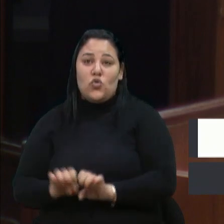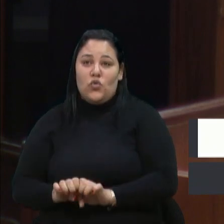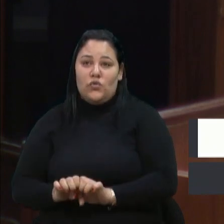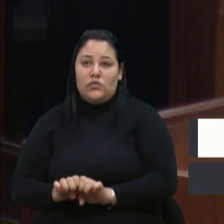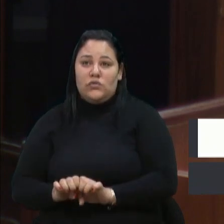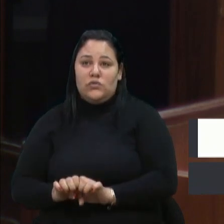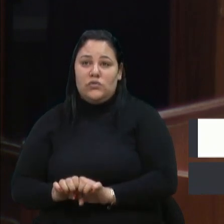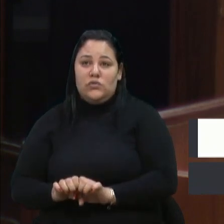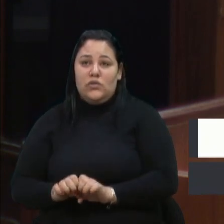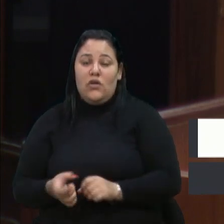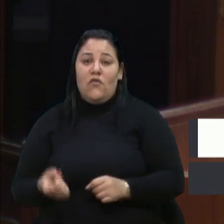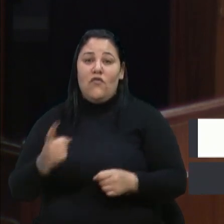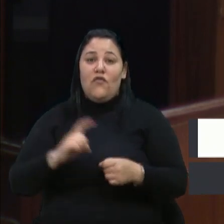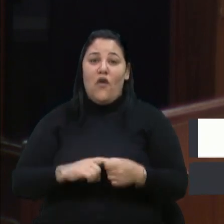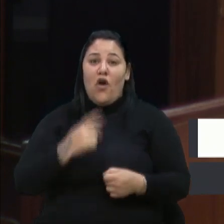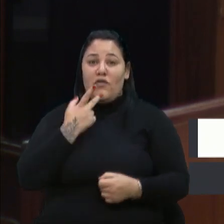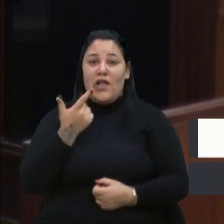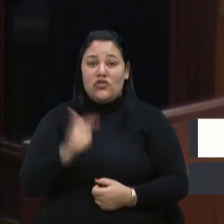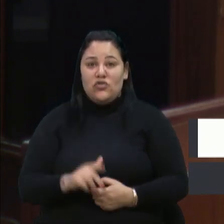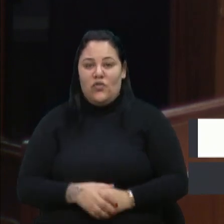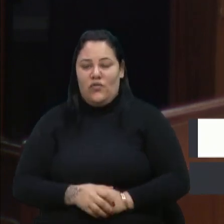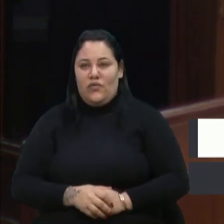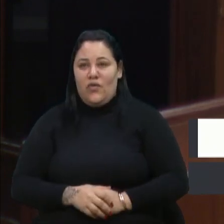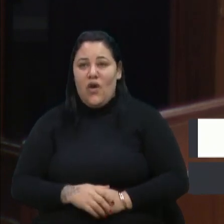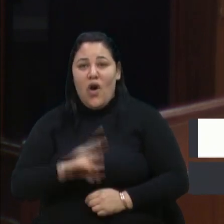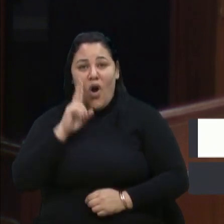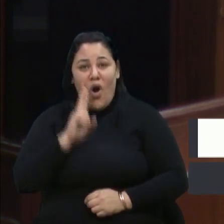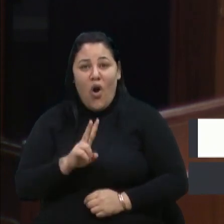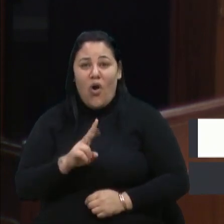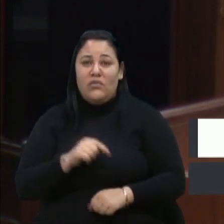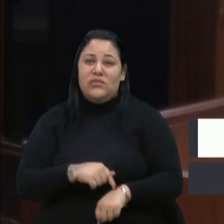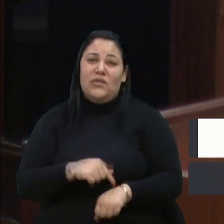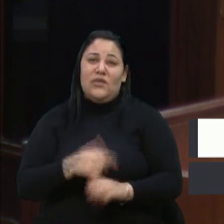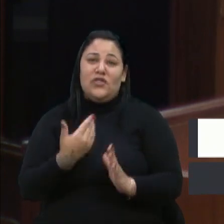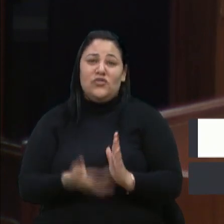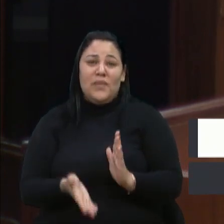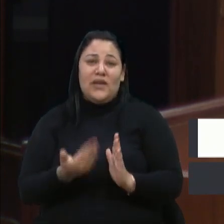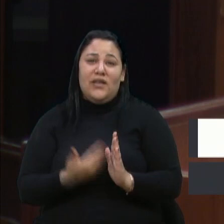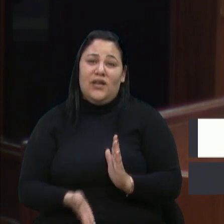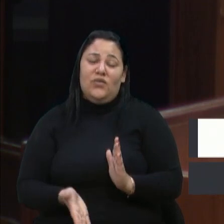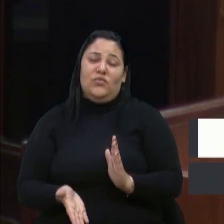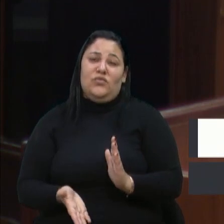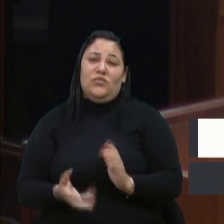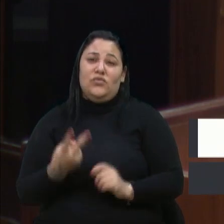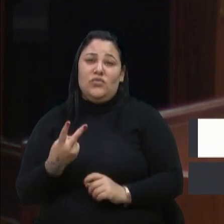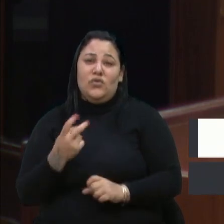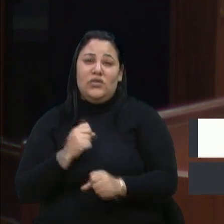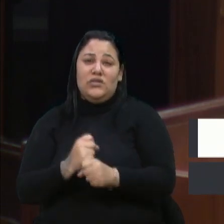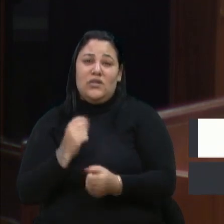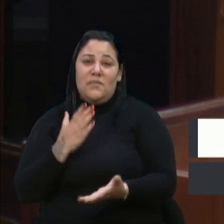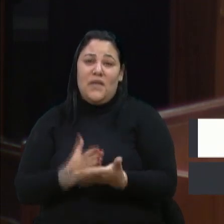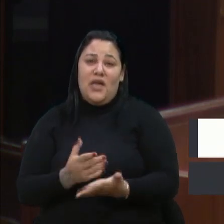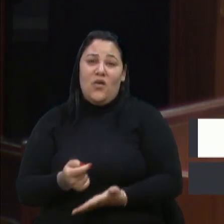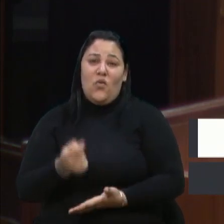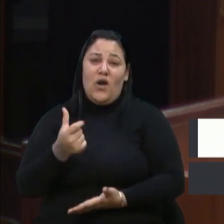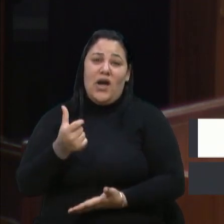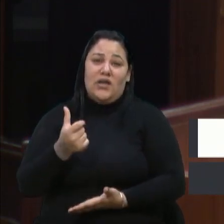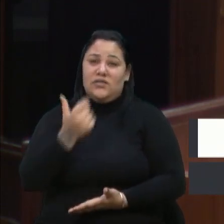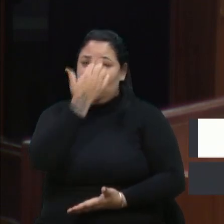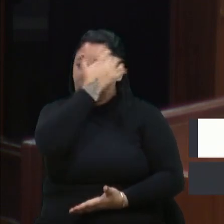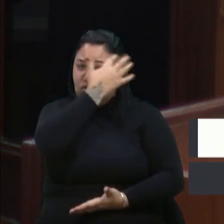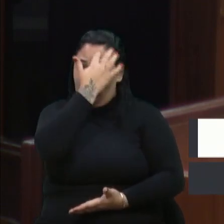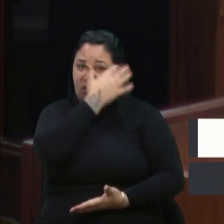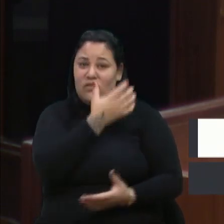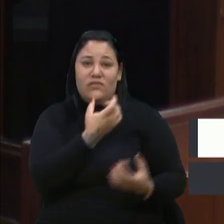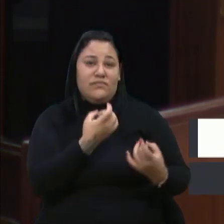tempo que nós perdemos, quase que 2 anos e meio do governo do prefeito Adiló foi desperdiçado num